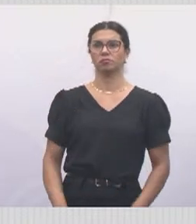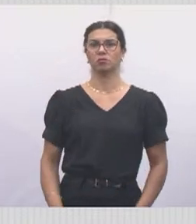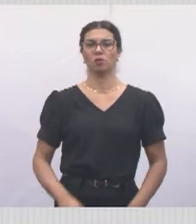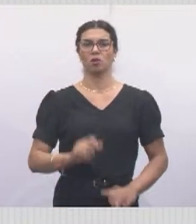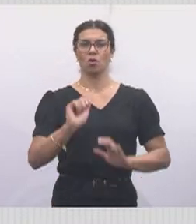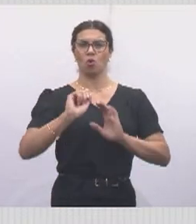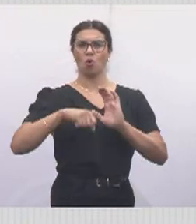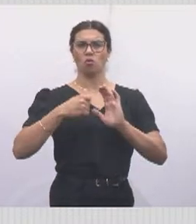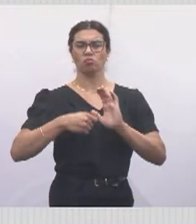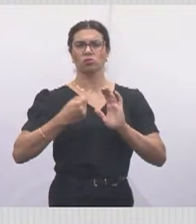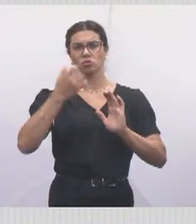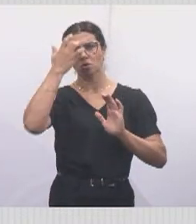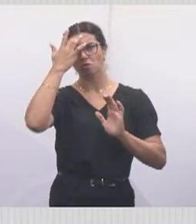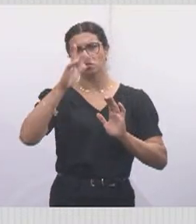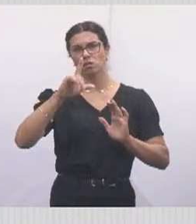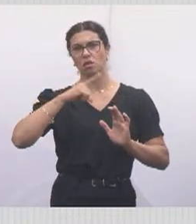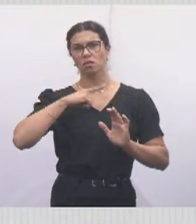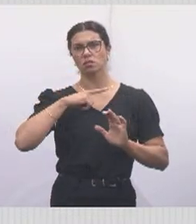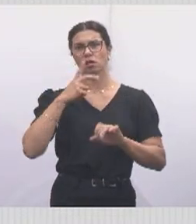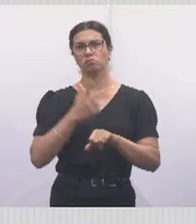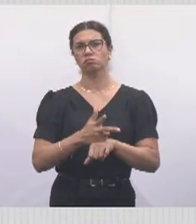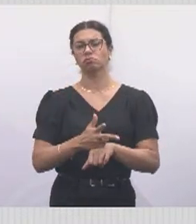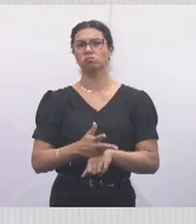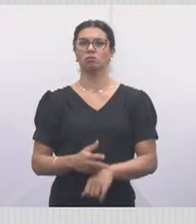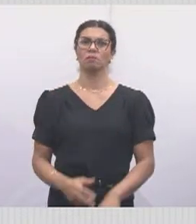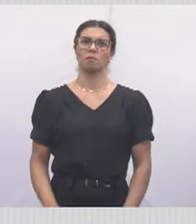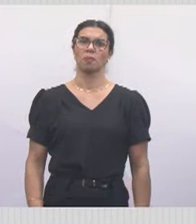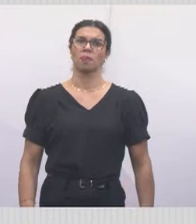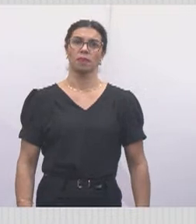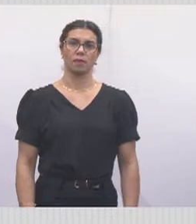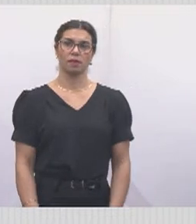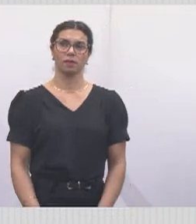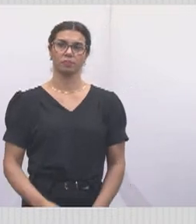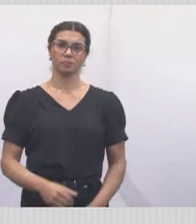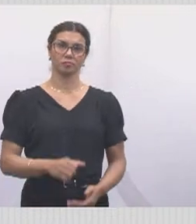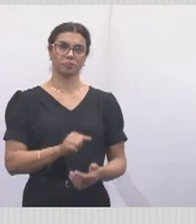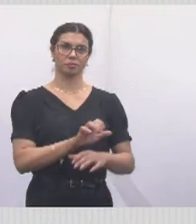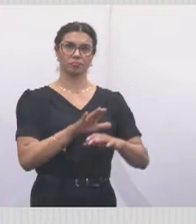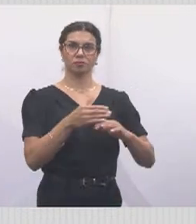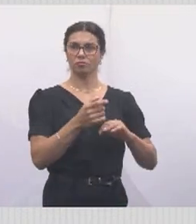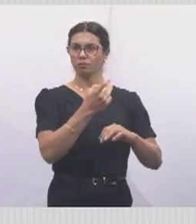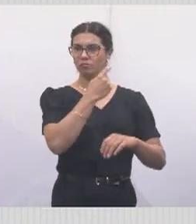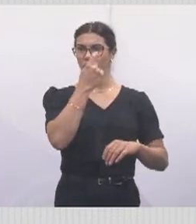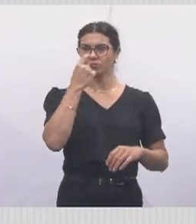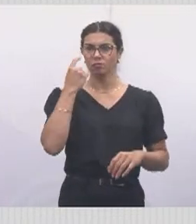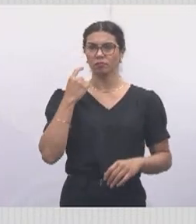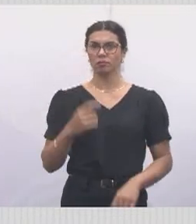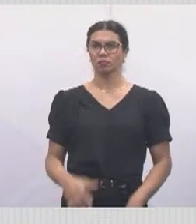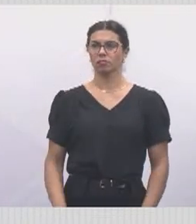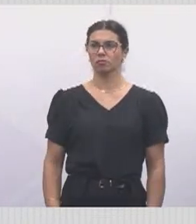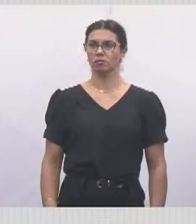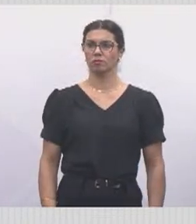um vídeo, não sei se foi colocado um vídeo aí que a gente fez ali no Lago Azul, no Meia Lua. Se tiver o vídeo, coloca, por favor.